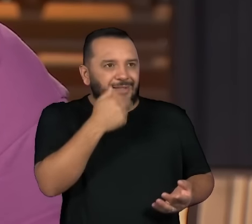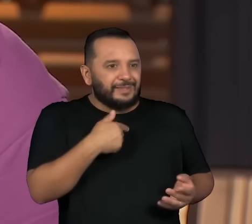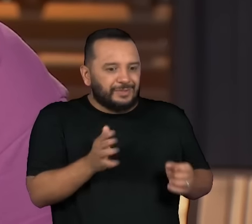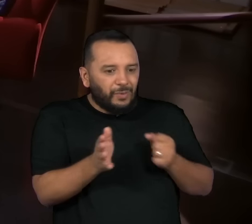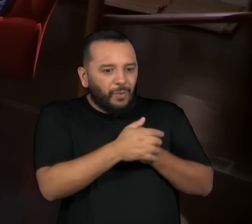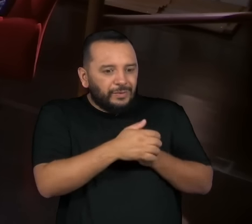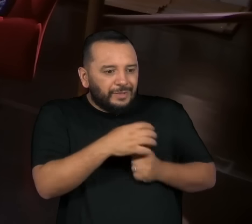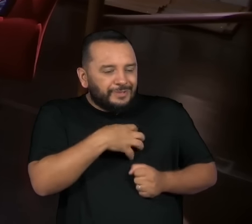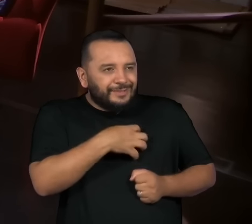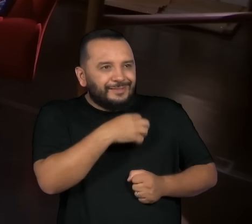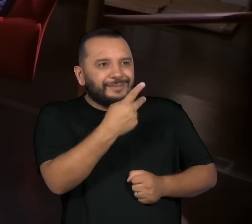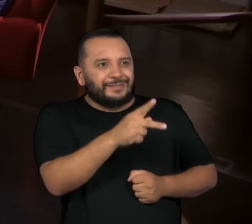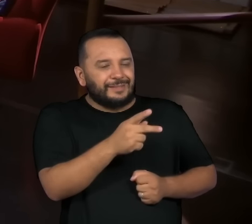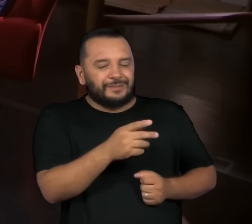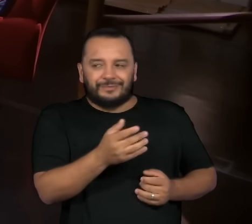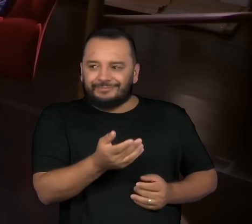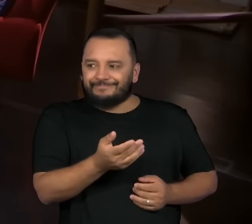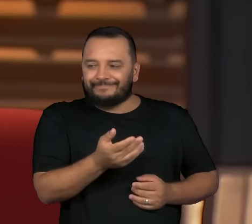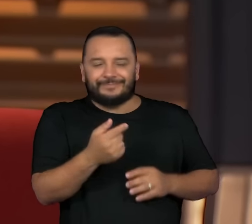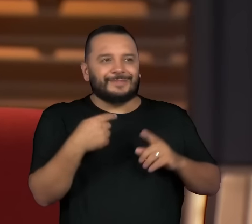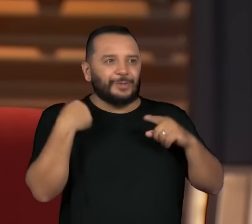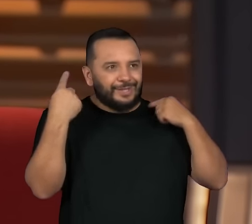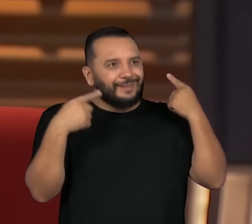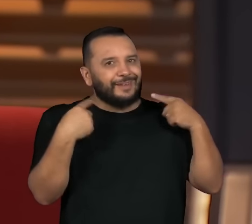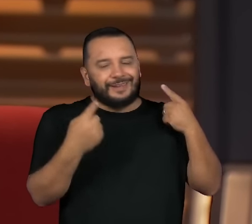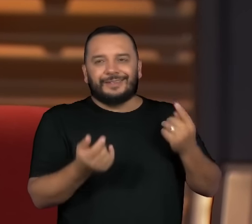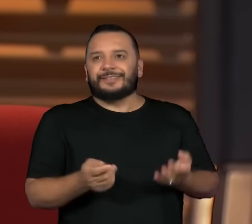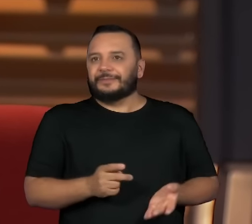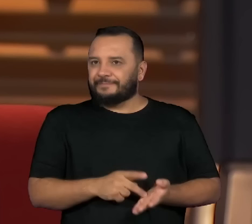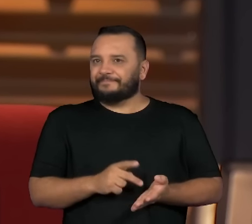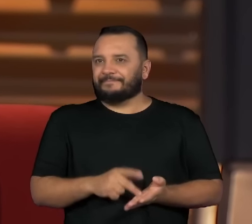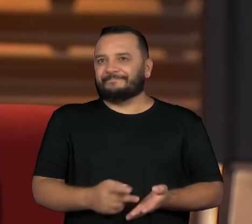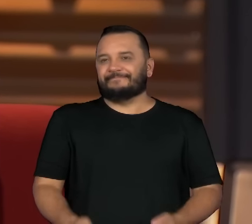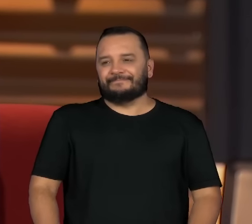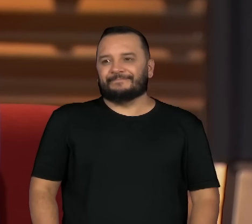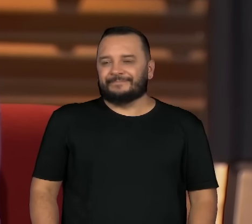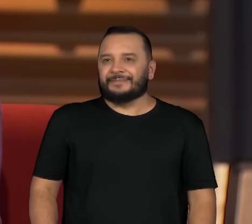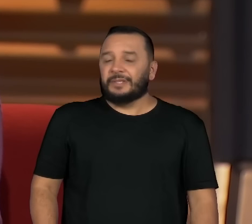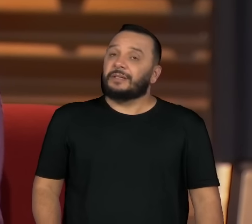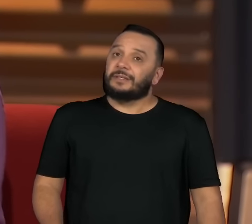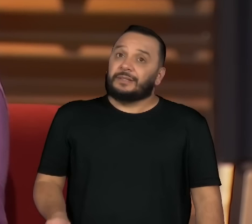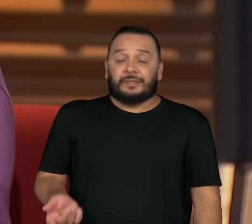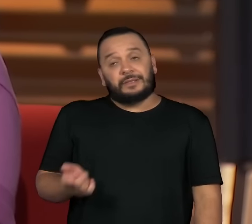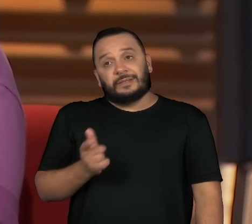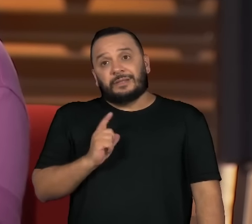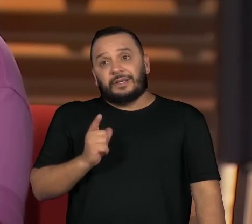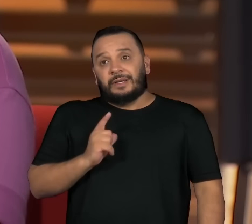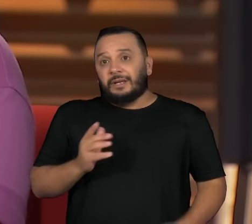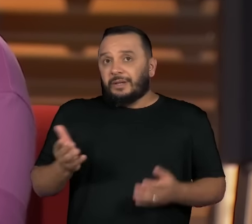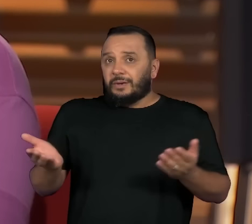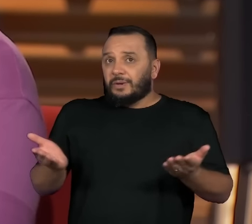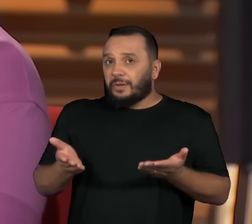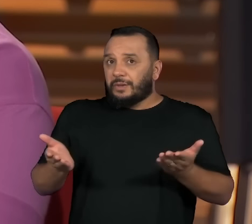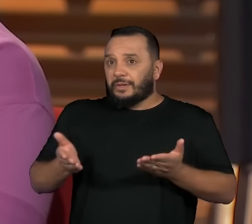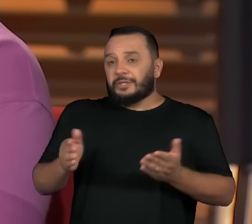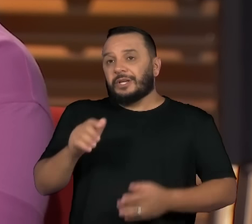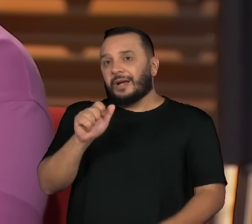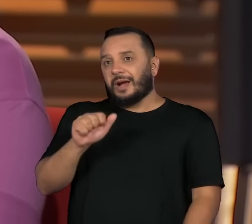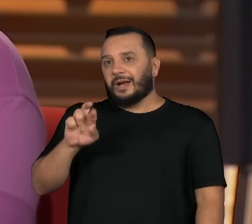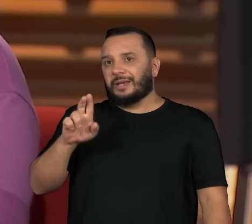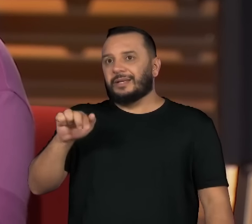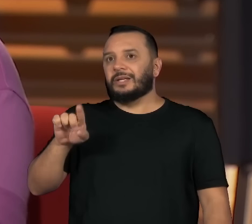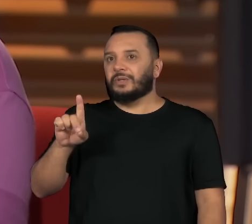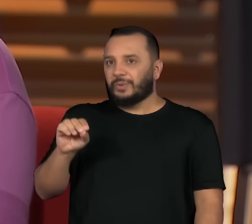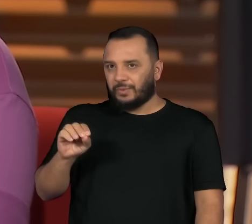Que doideira, né? Que a muito gente doido. faz, né? A gente tem essas ferramentas hoje, eu acredito que Arlindo é